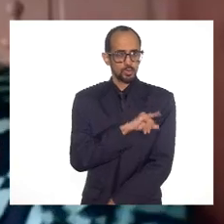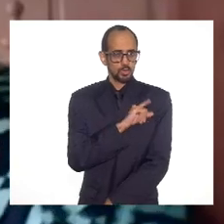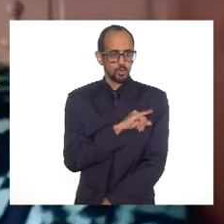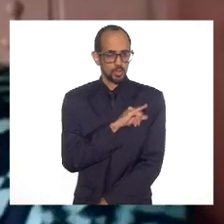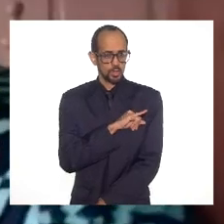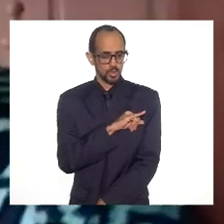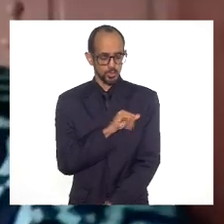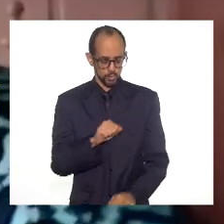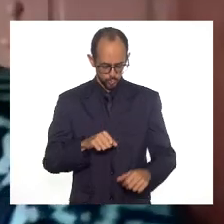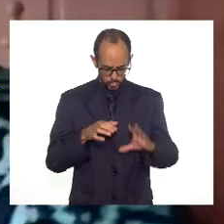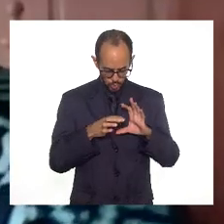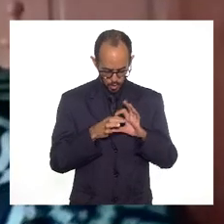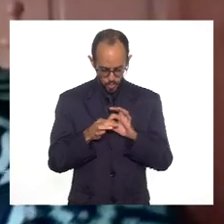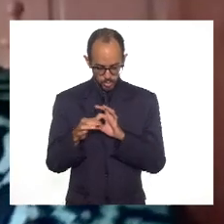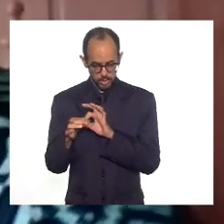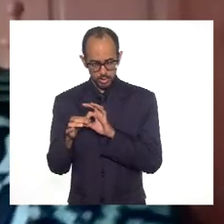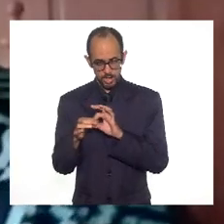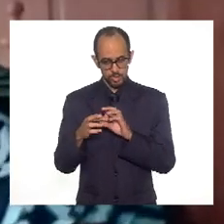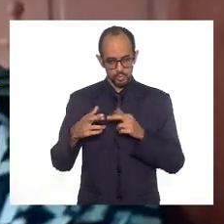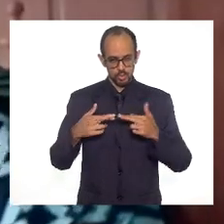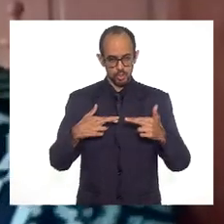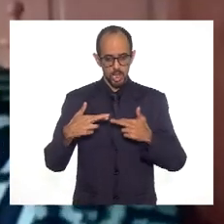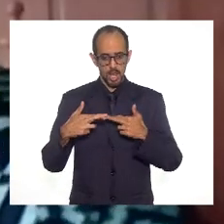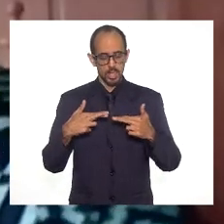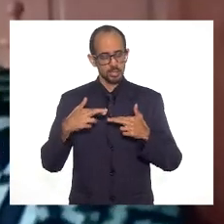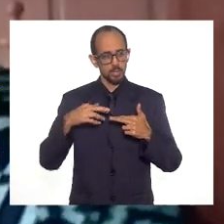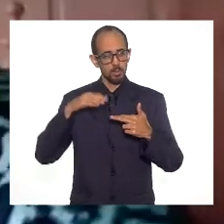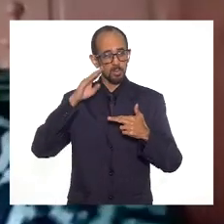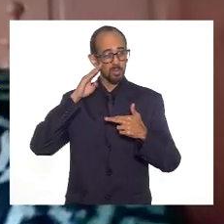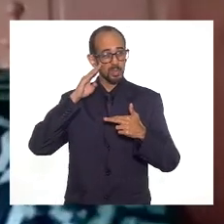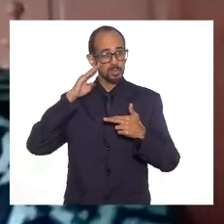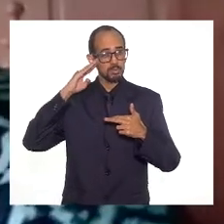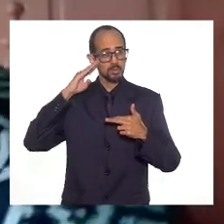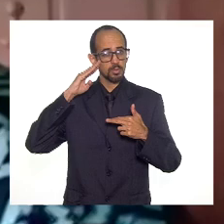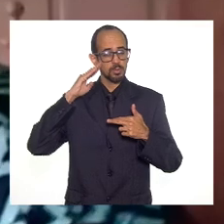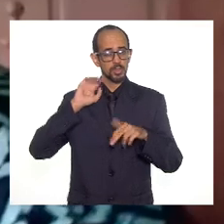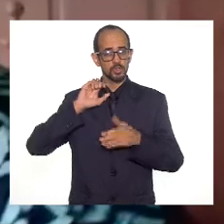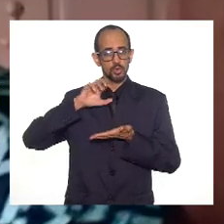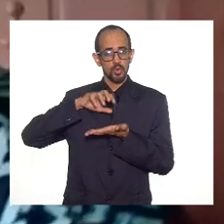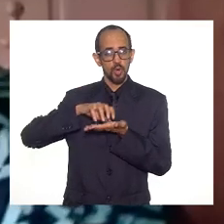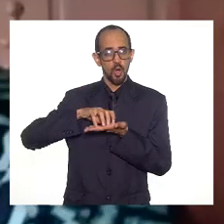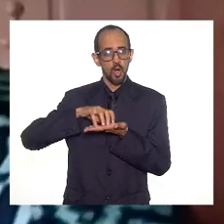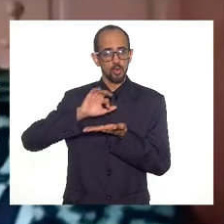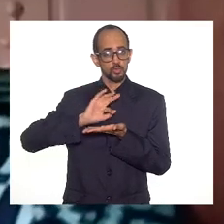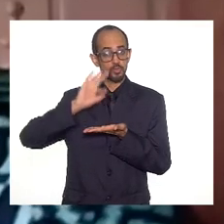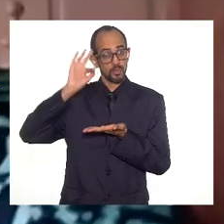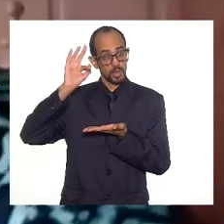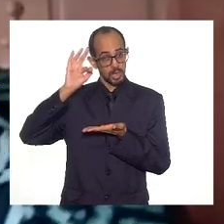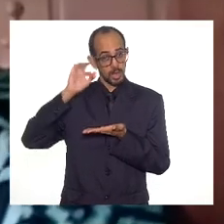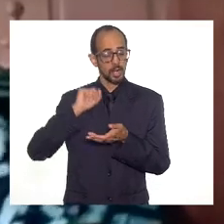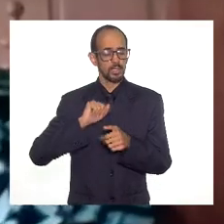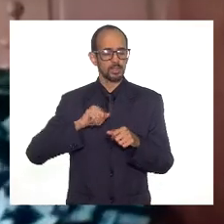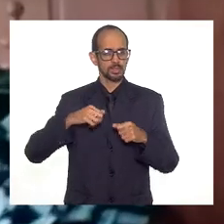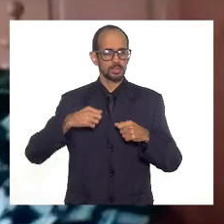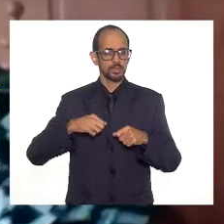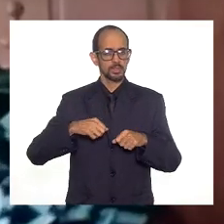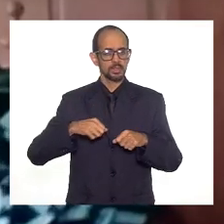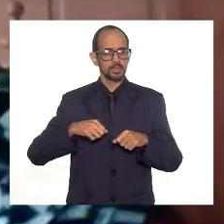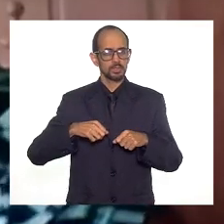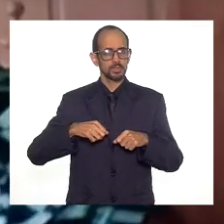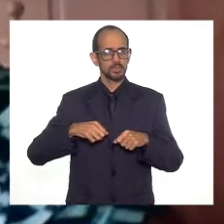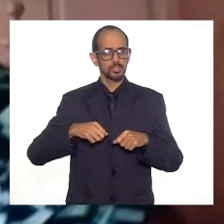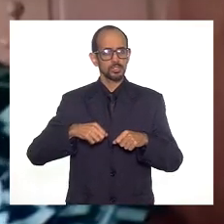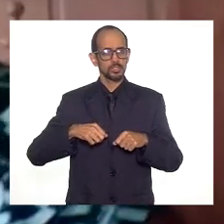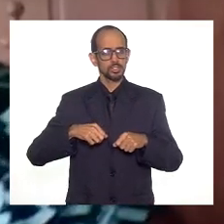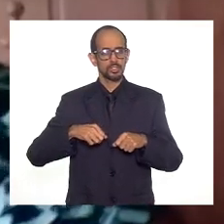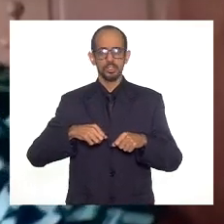um contexto, né, de relação, principalmente com o ente federal, de extrema sensibilidade no que